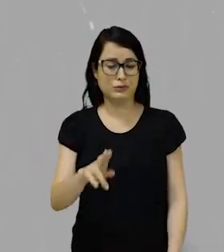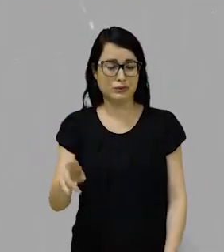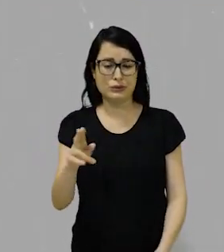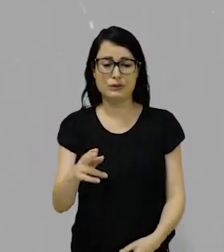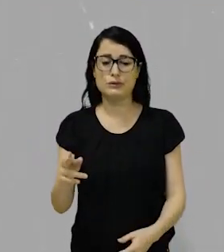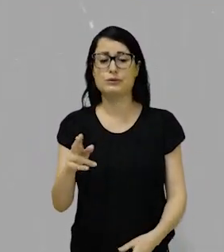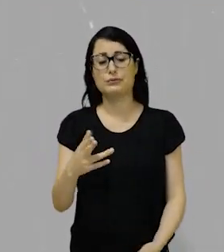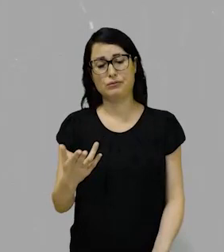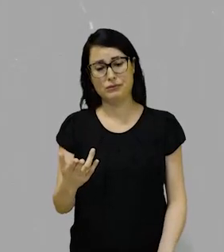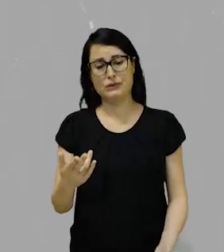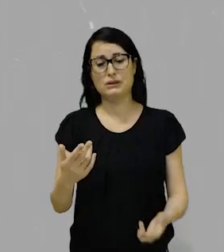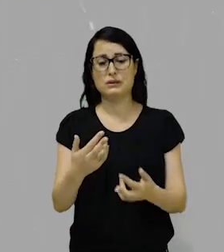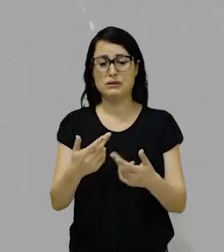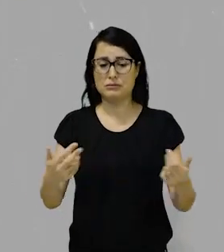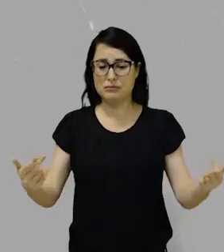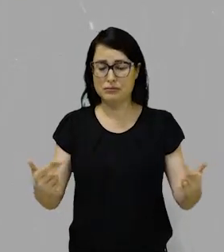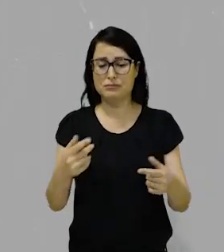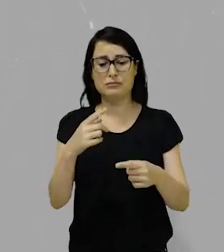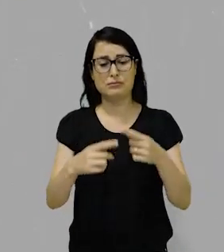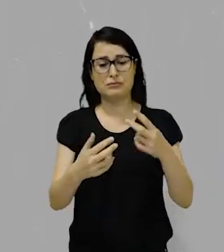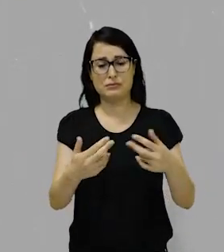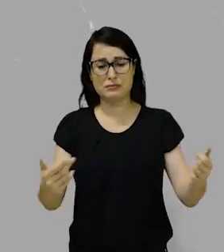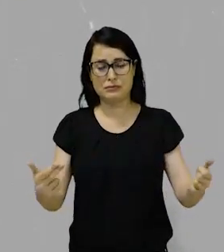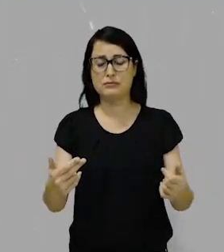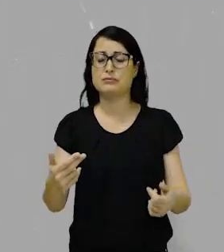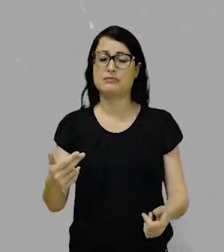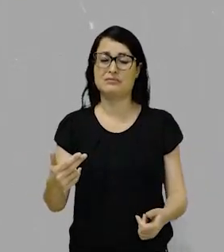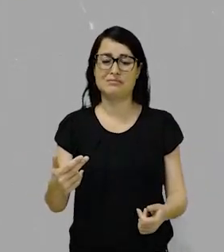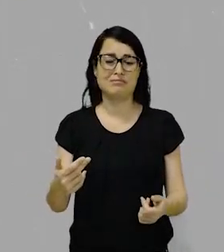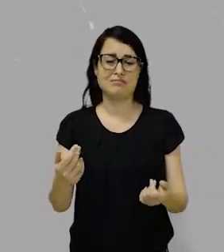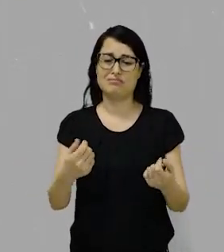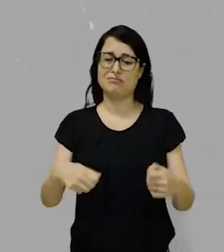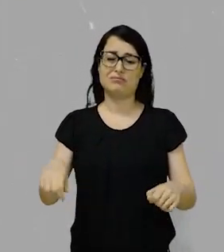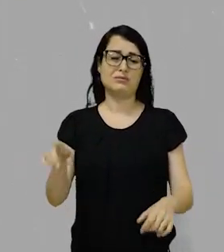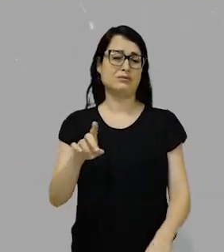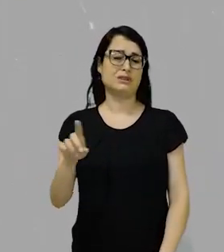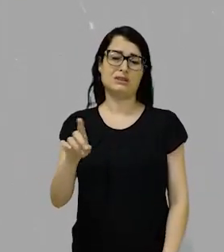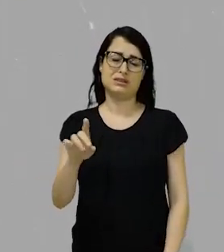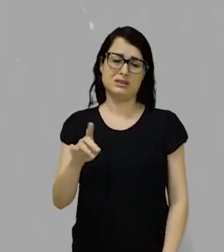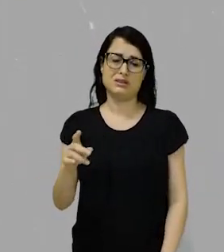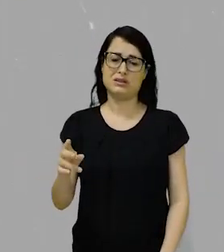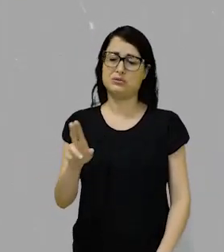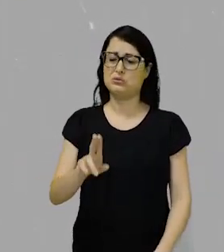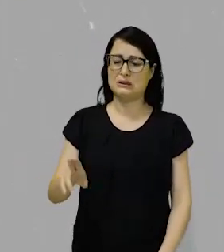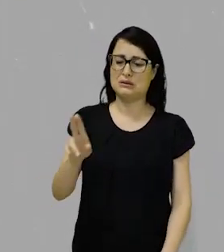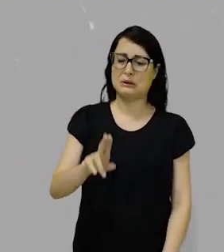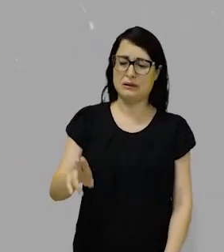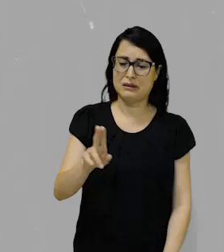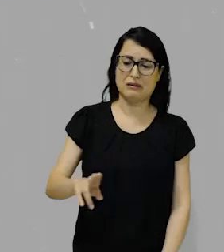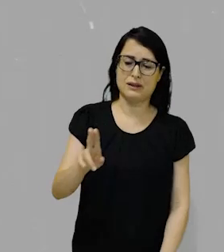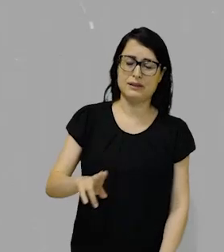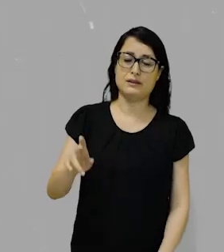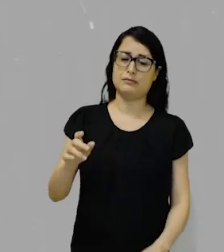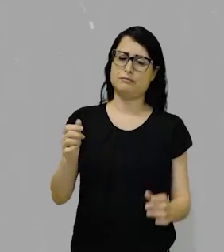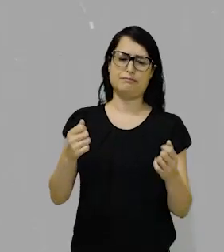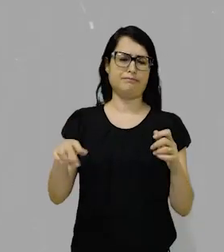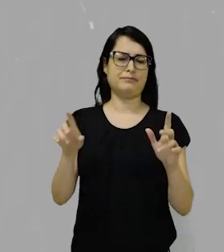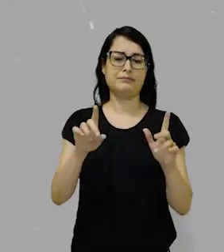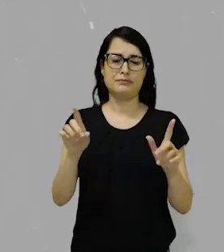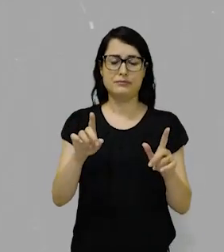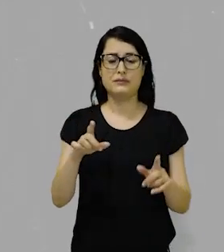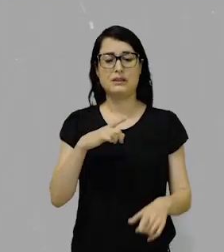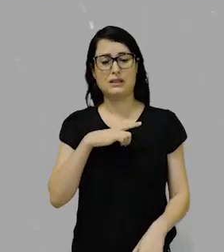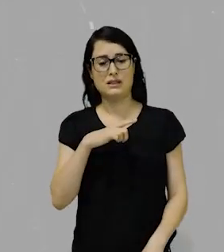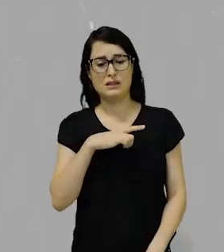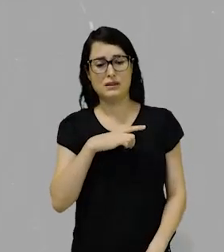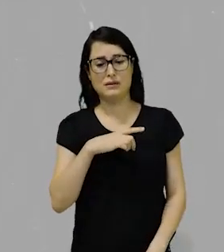a pressão sobre os recursos naturais de maneira desnecessária, galera, tá? Onde muitos consomem